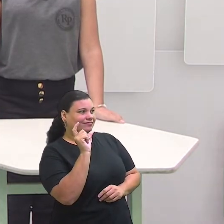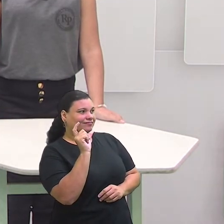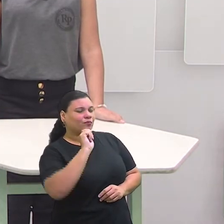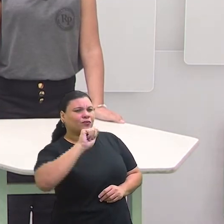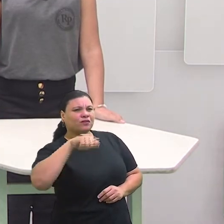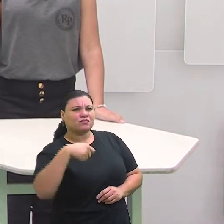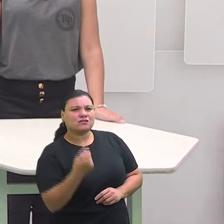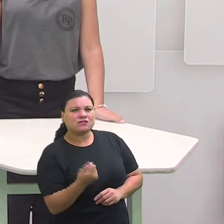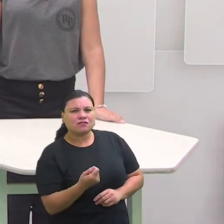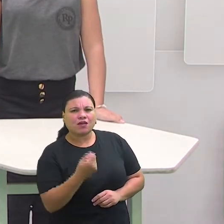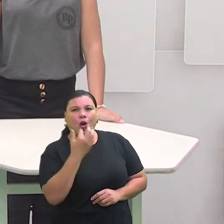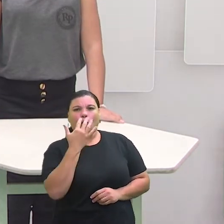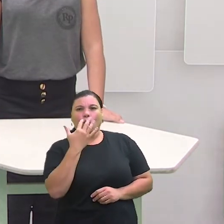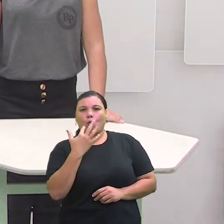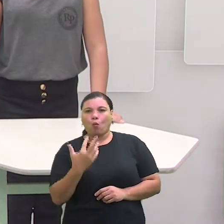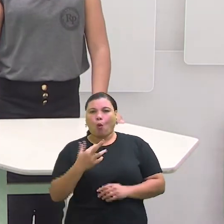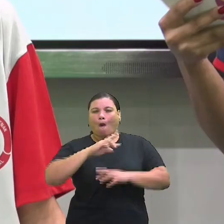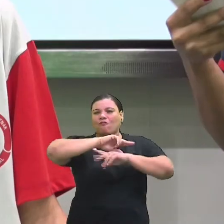multicolorida.